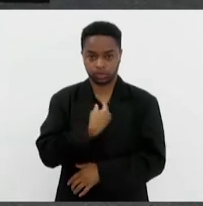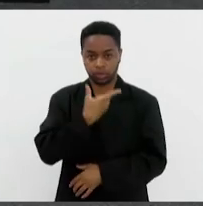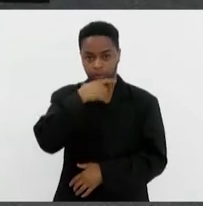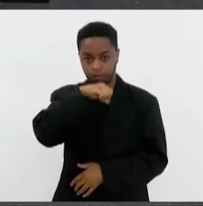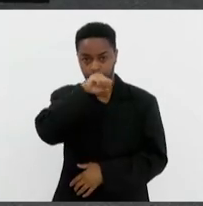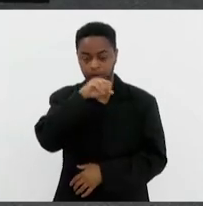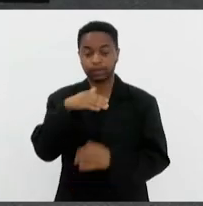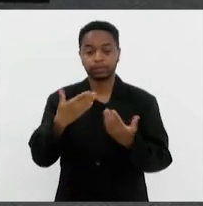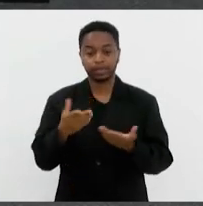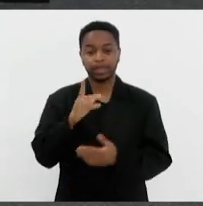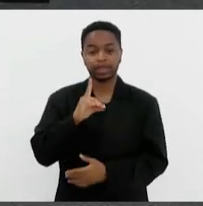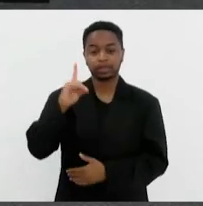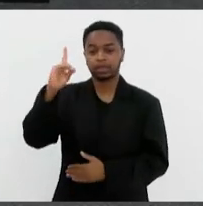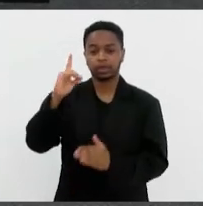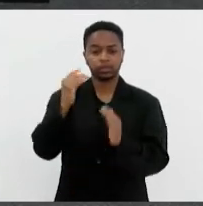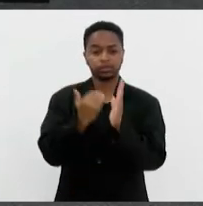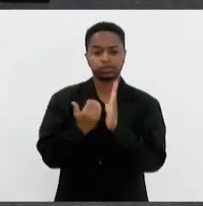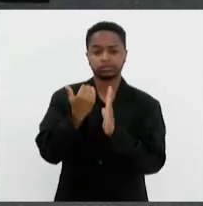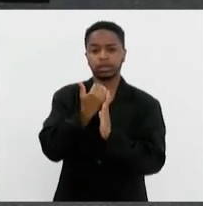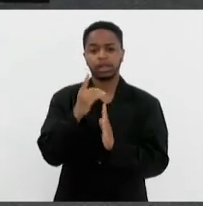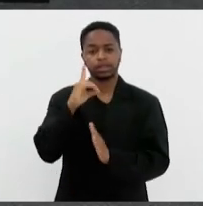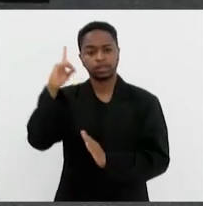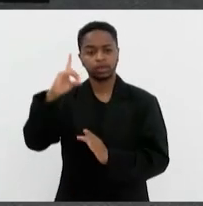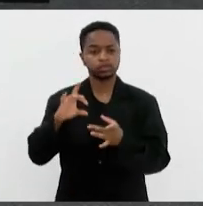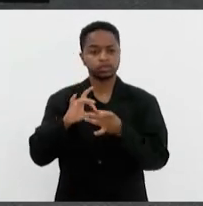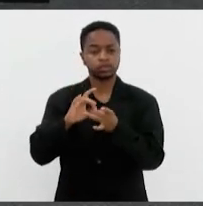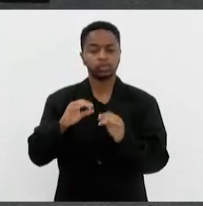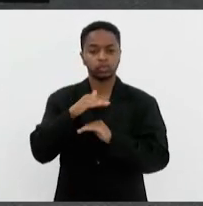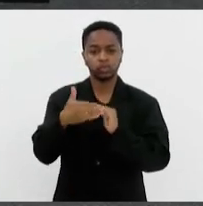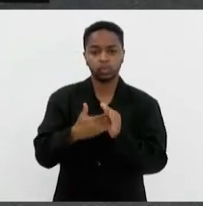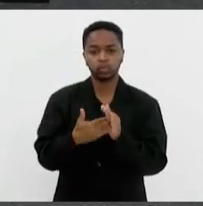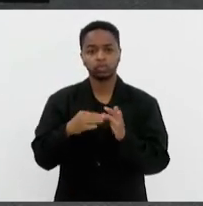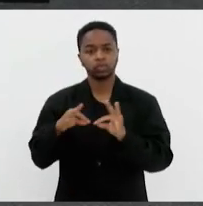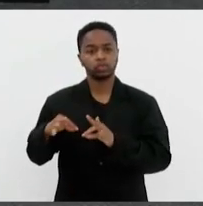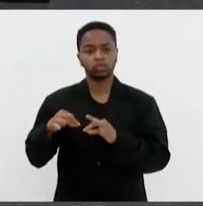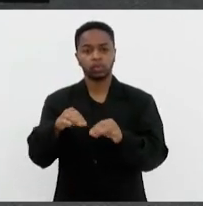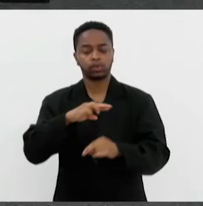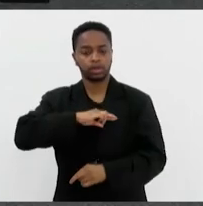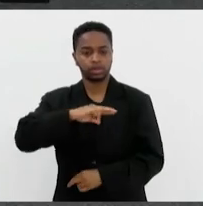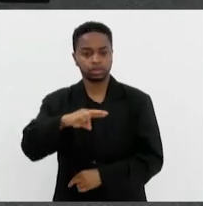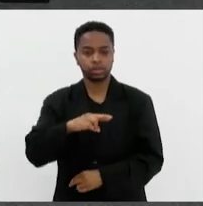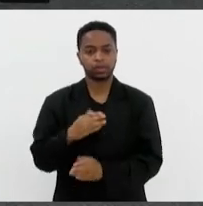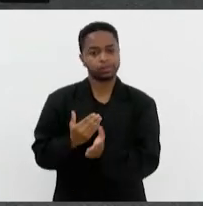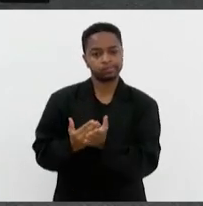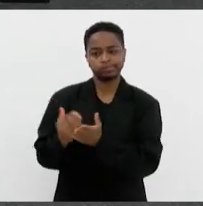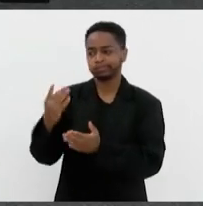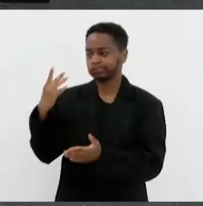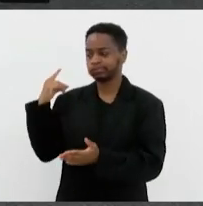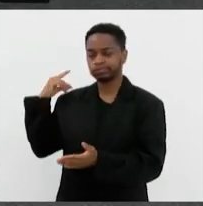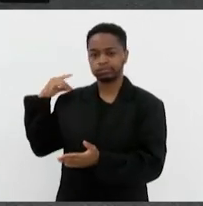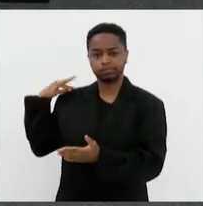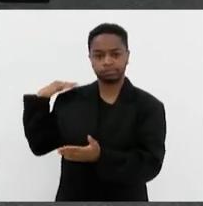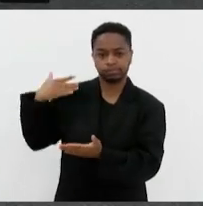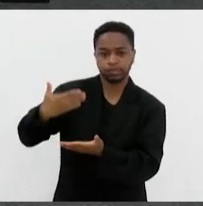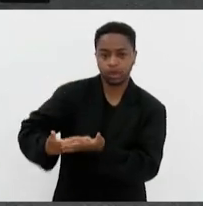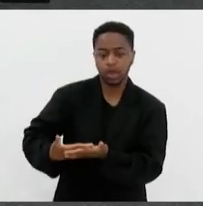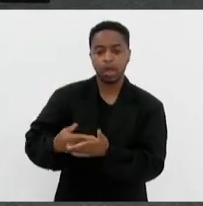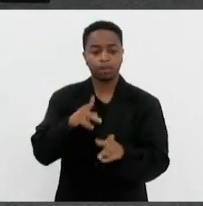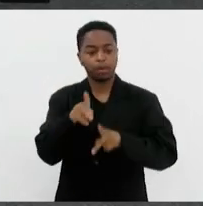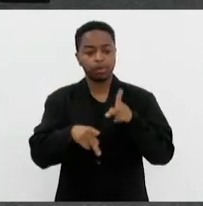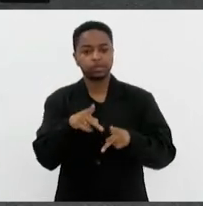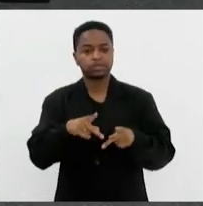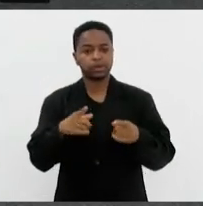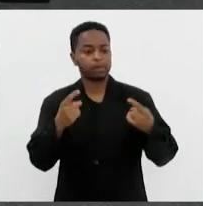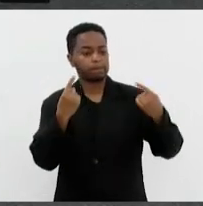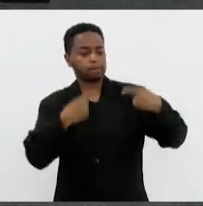Deus é a onda, e Deus está em tudo, Deus está em todas as religiões. Desde os primórdios, os povos se degladiam